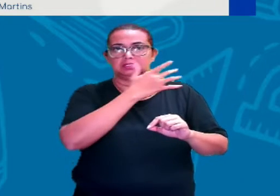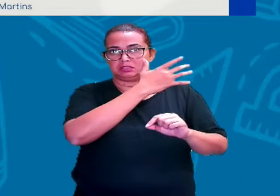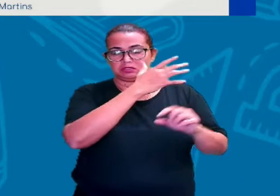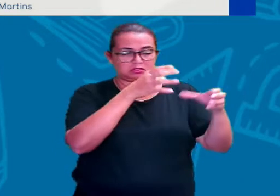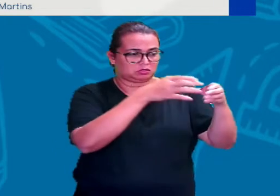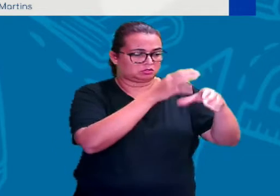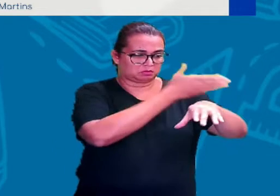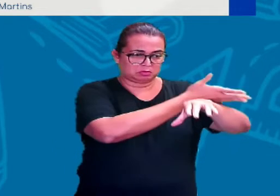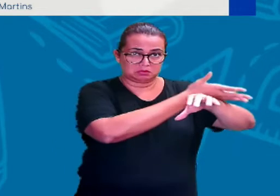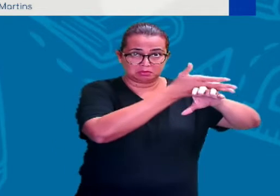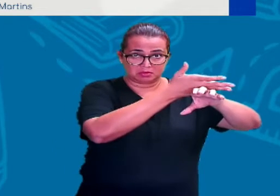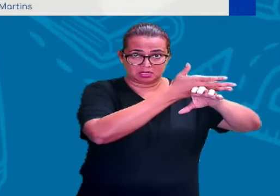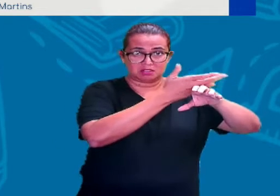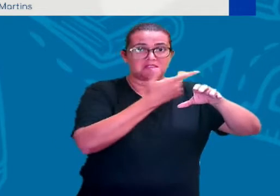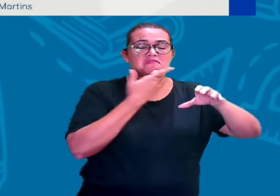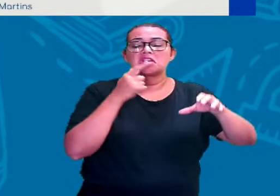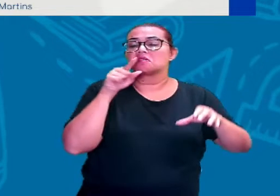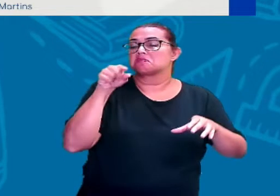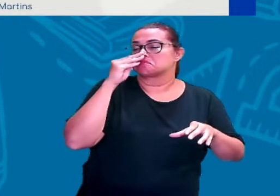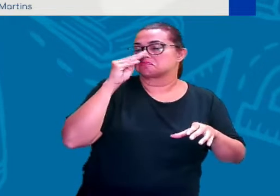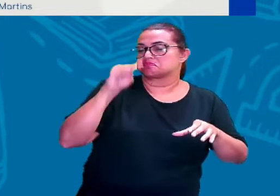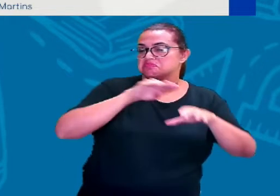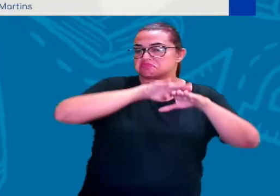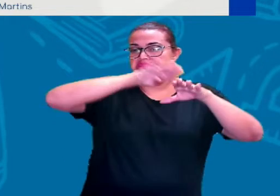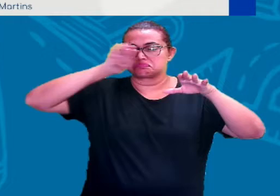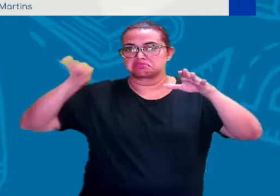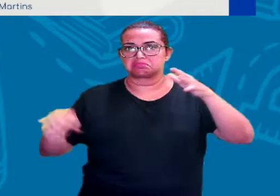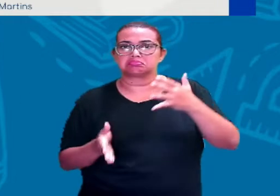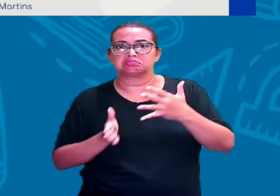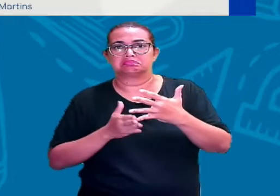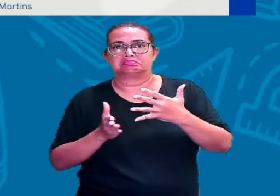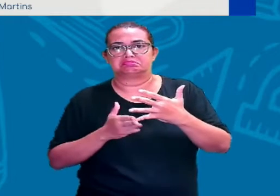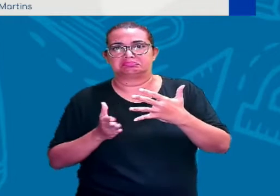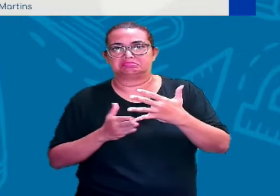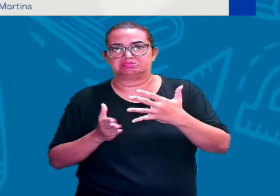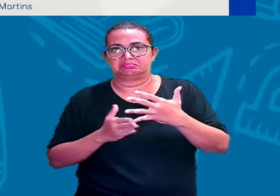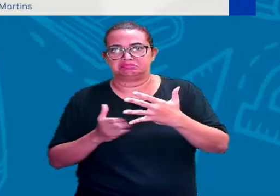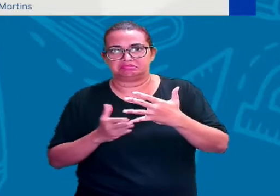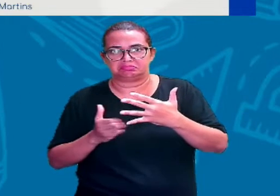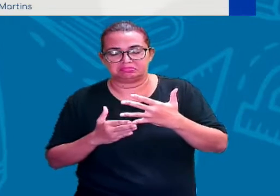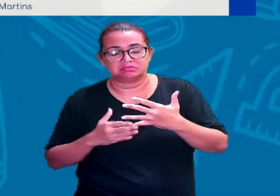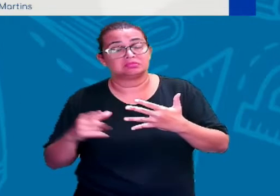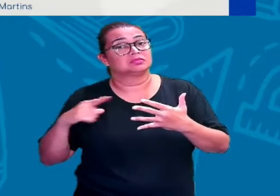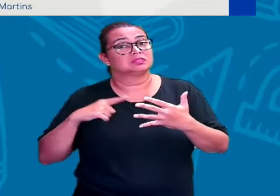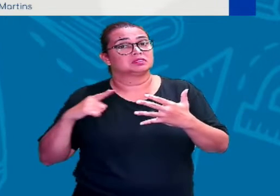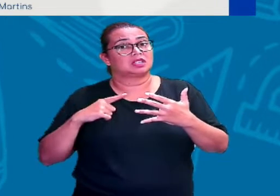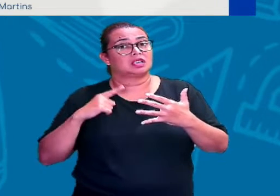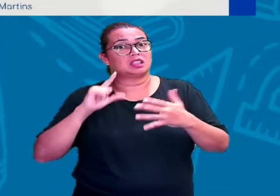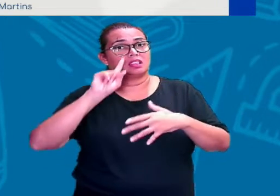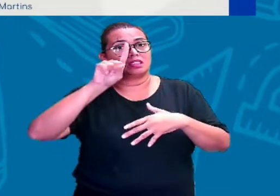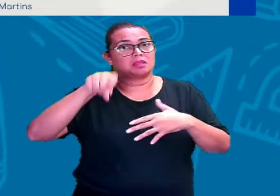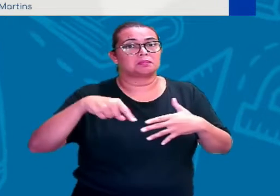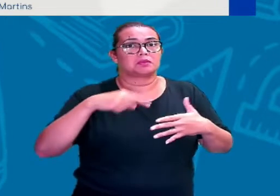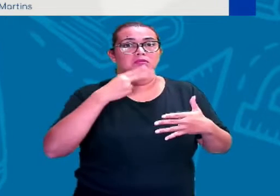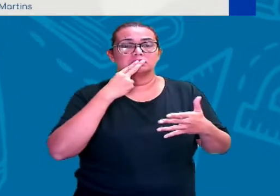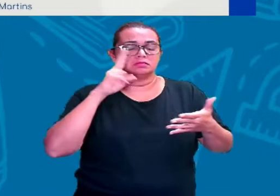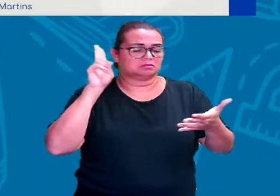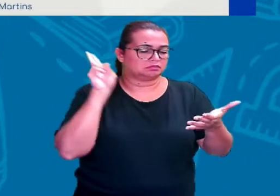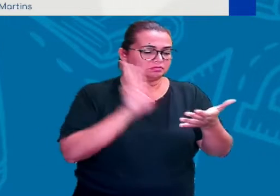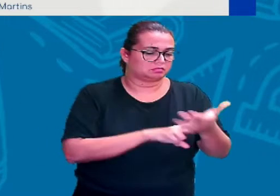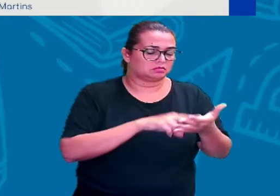homem branco, né? Então, nós recebemos a carta de euforia, a